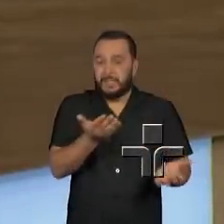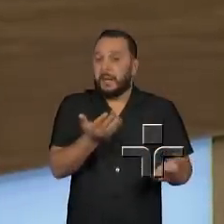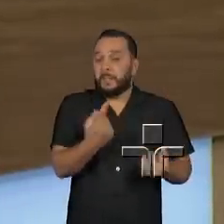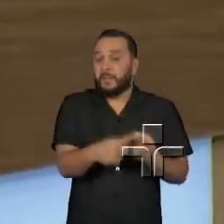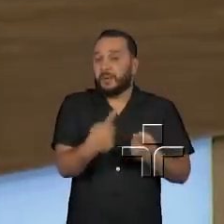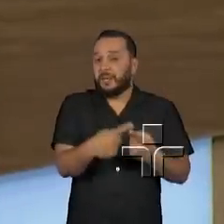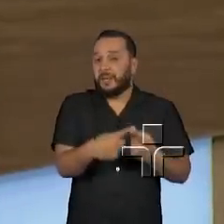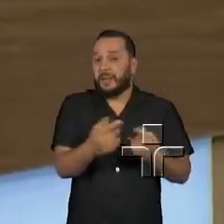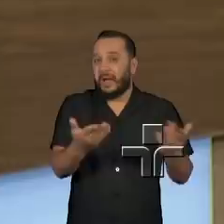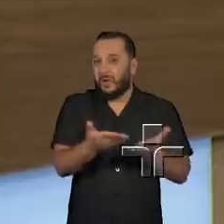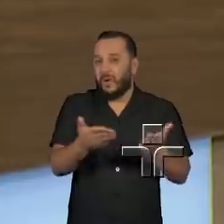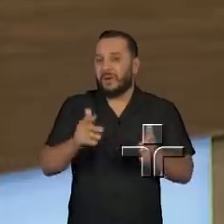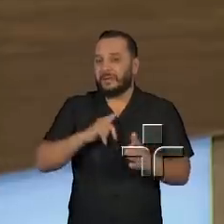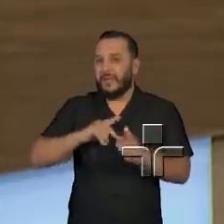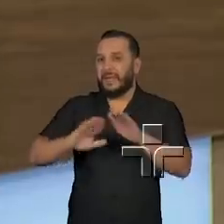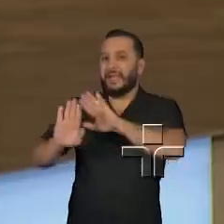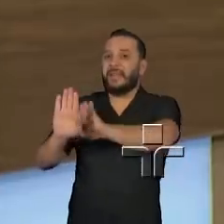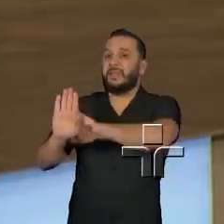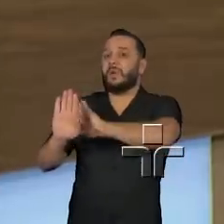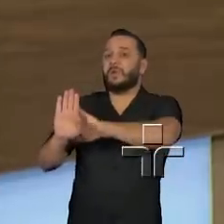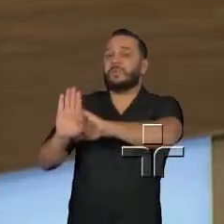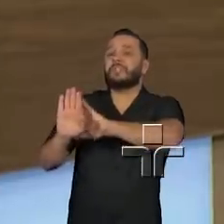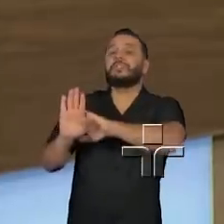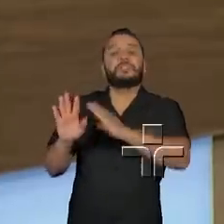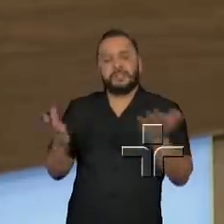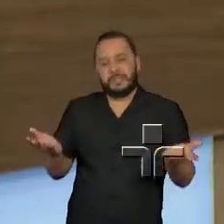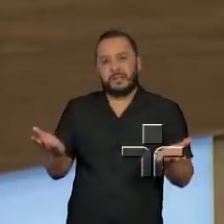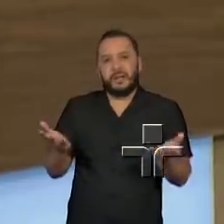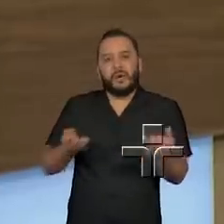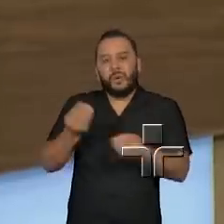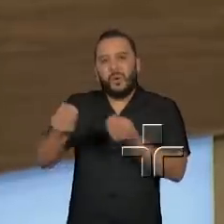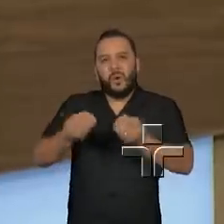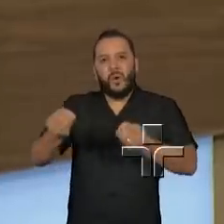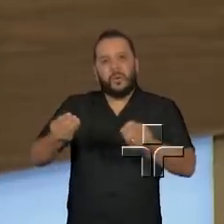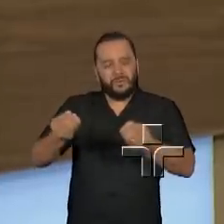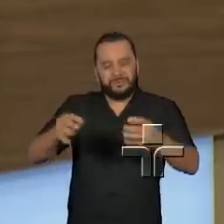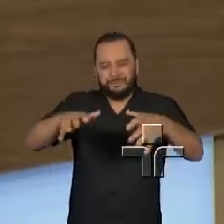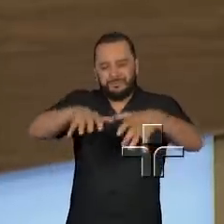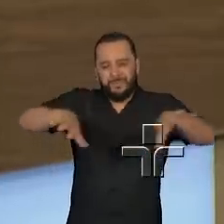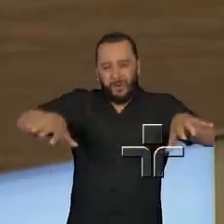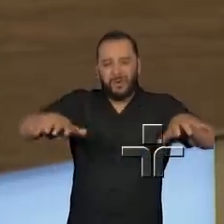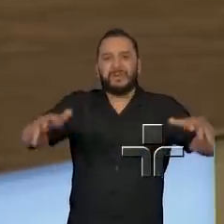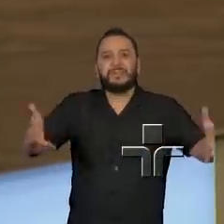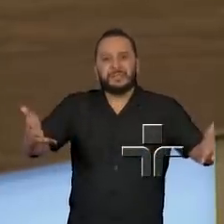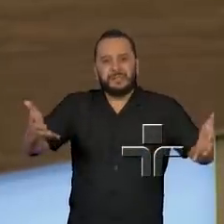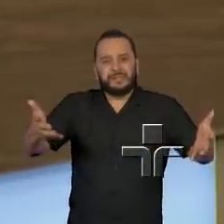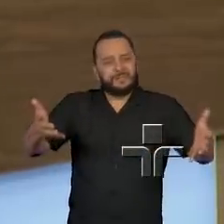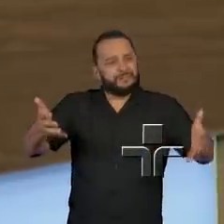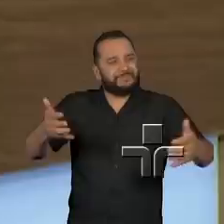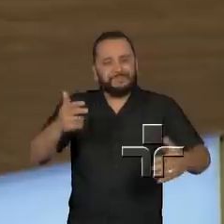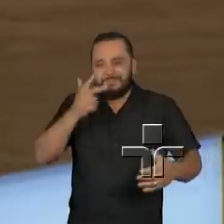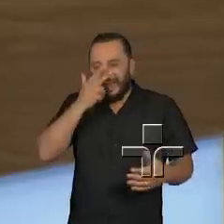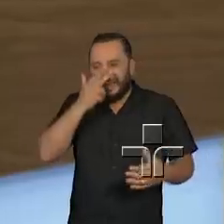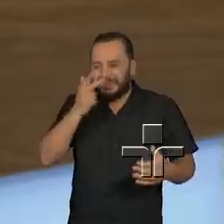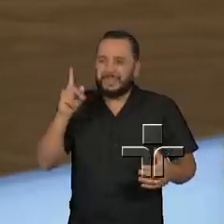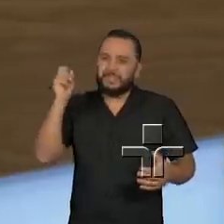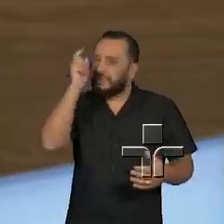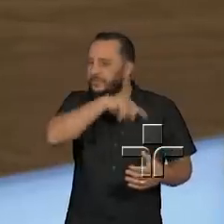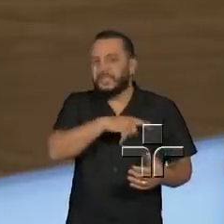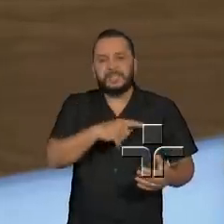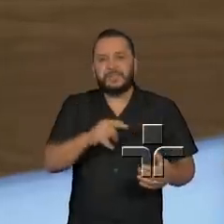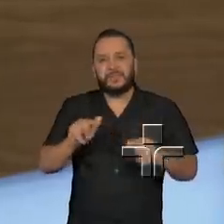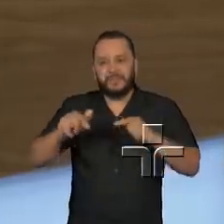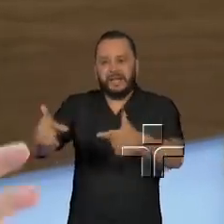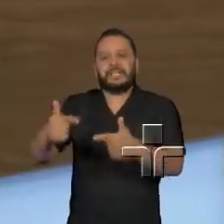simplesmente ideológica. Como é que você abre um buraco nesse tipo de muralha? Dá a impressão que é inexpugnável, na verdade, que você não tem muito o que